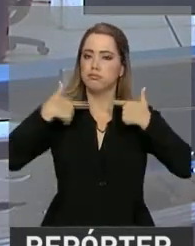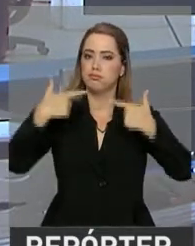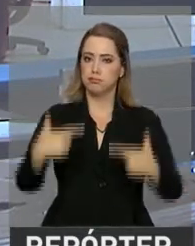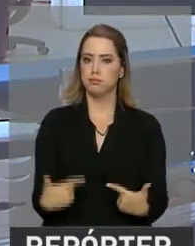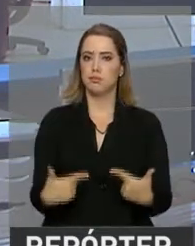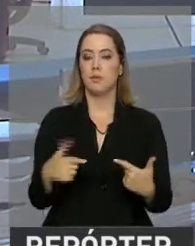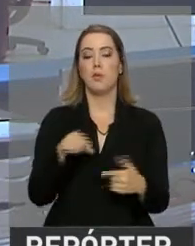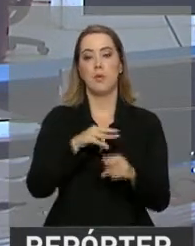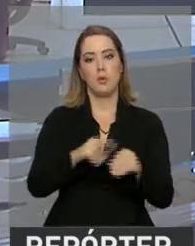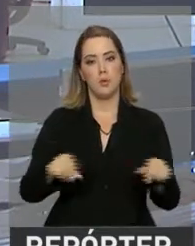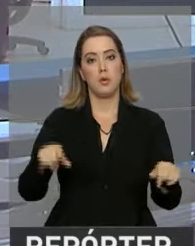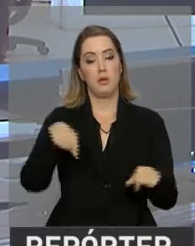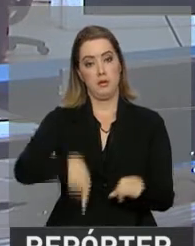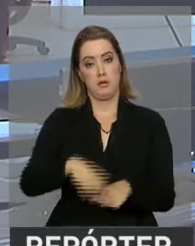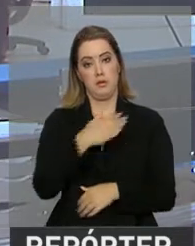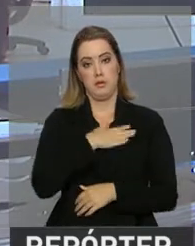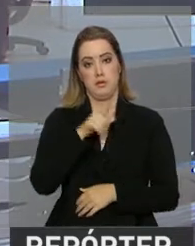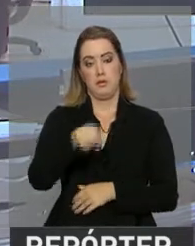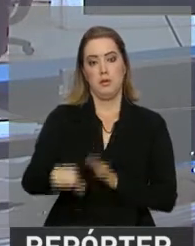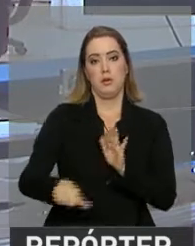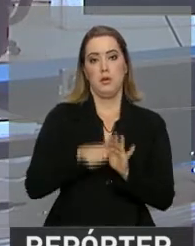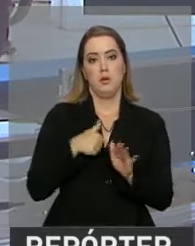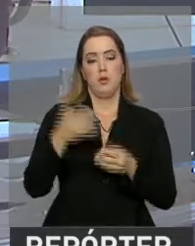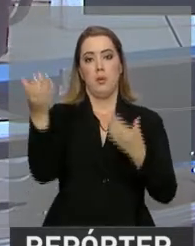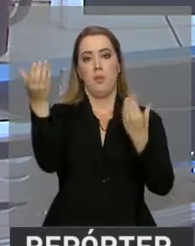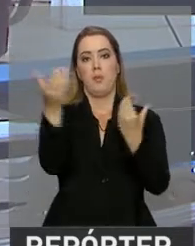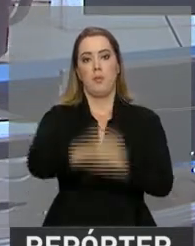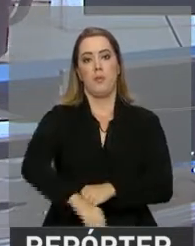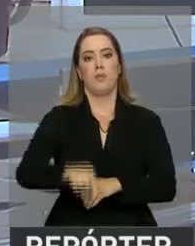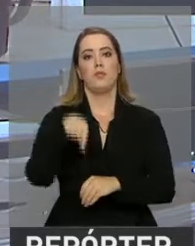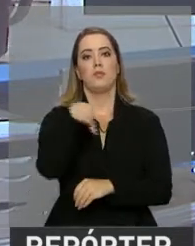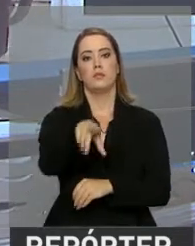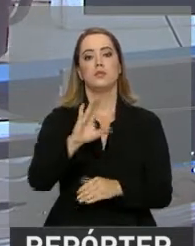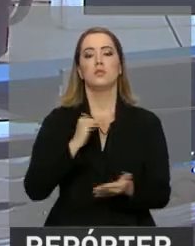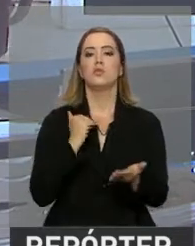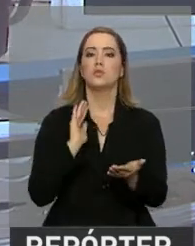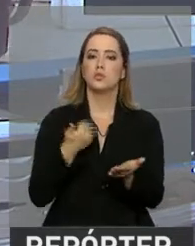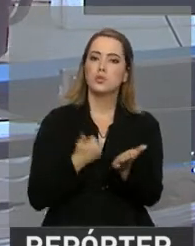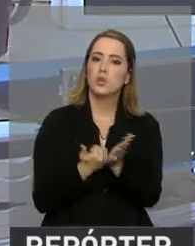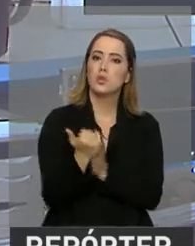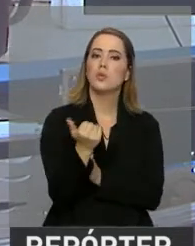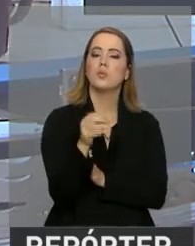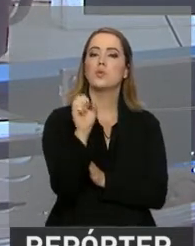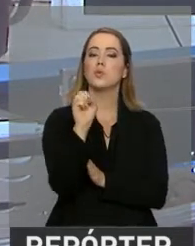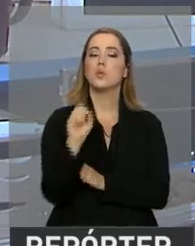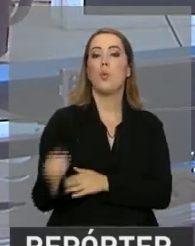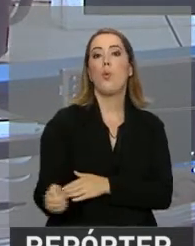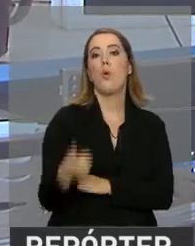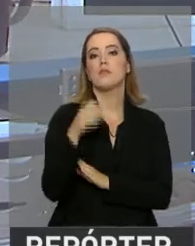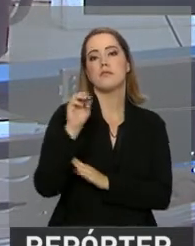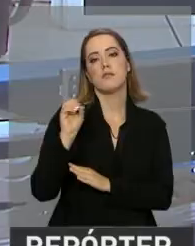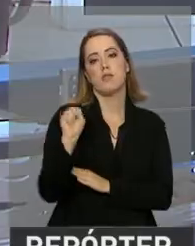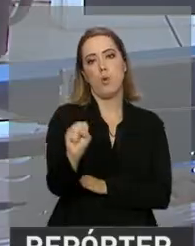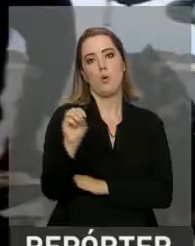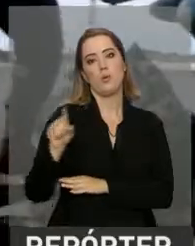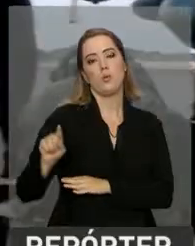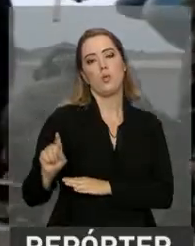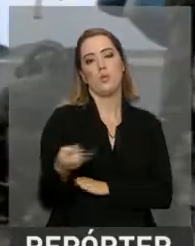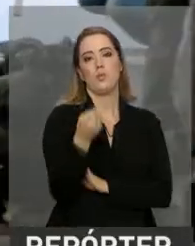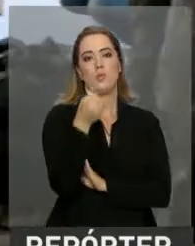concurso para o ingresso de mulheres na linha do ensino militar bélico já está em andamento e teve quase 8000